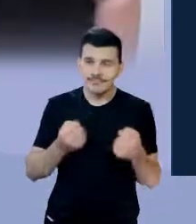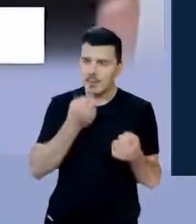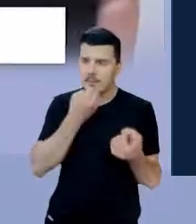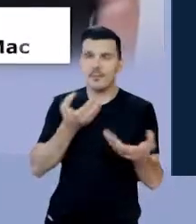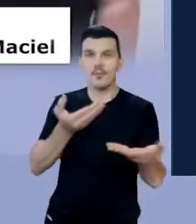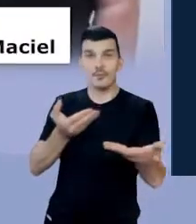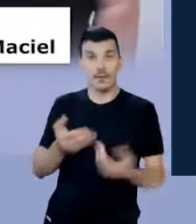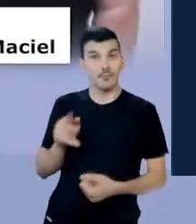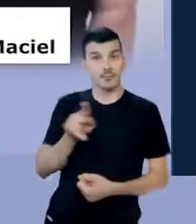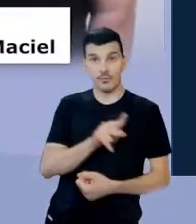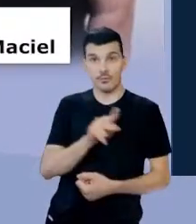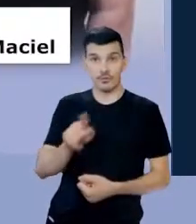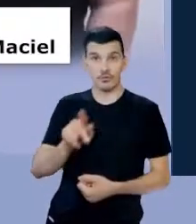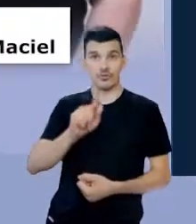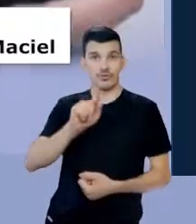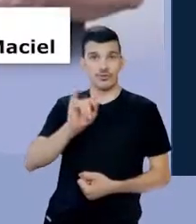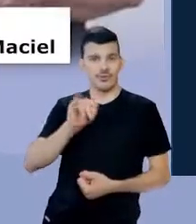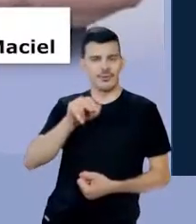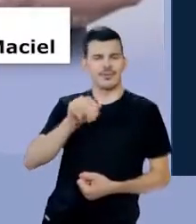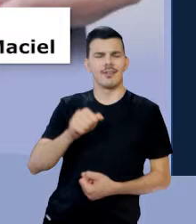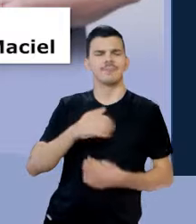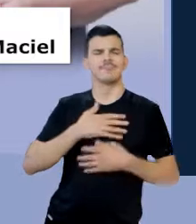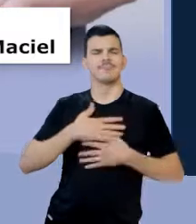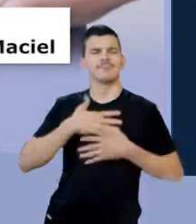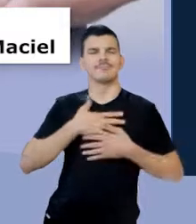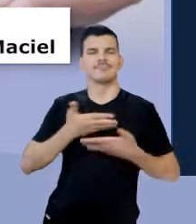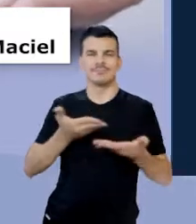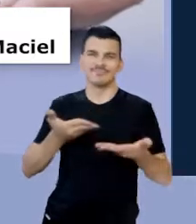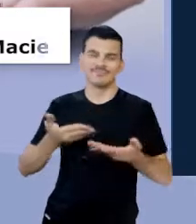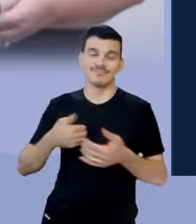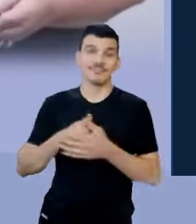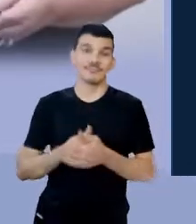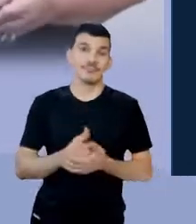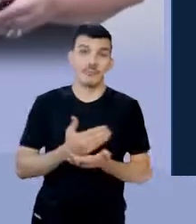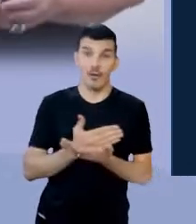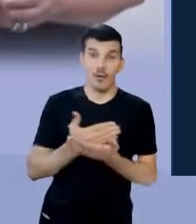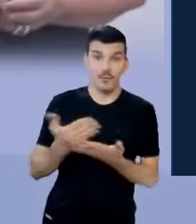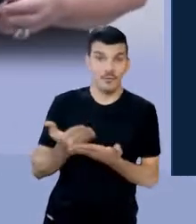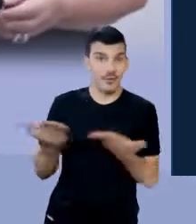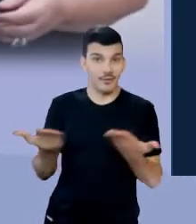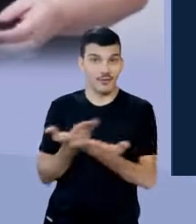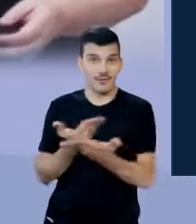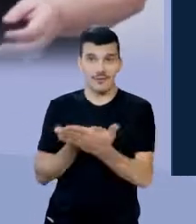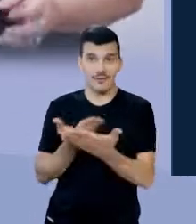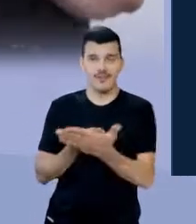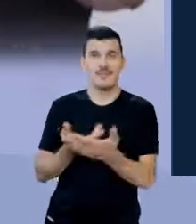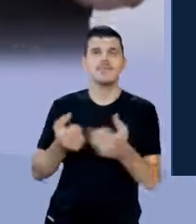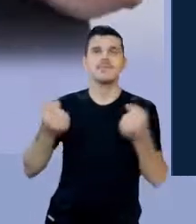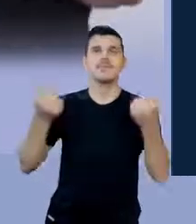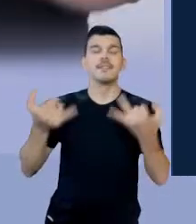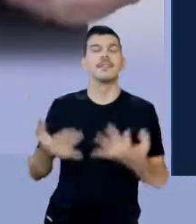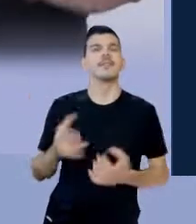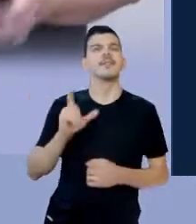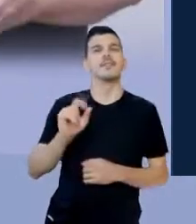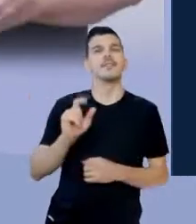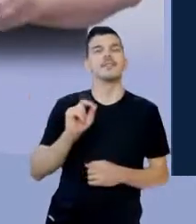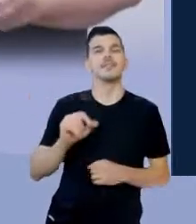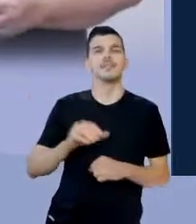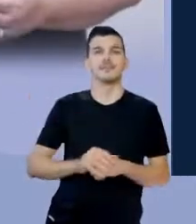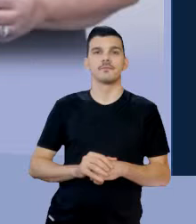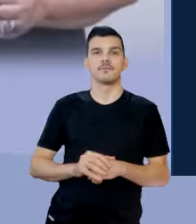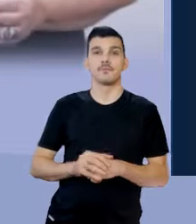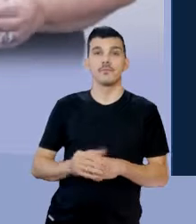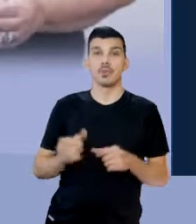Olá, pessoal, bem-vindos, professora Gina Maciel, grande prazer. Começamos o nosso trabalho hoje falando